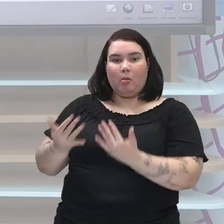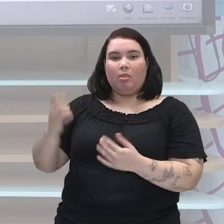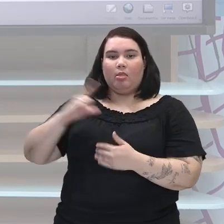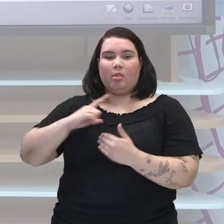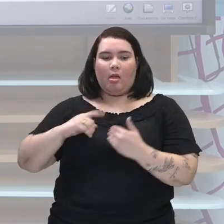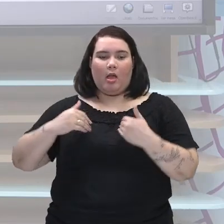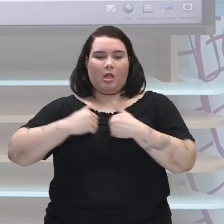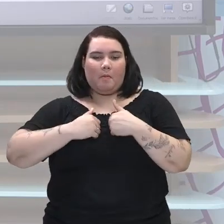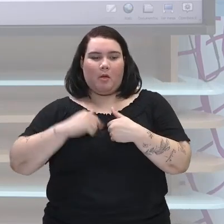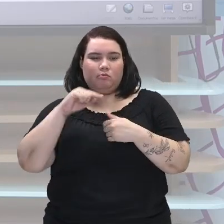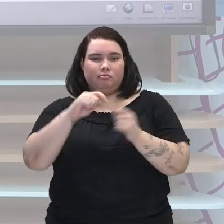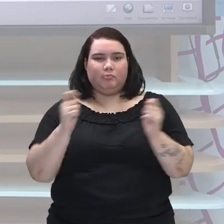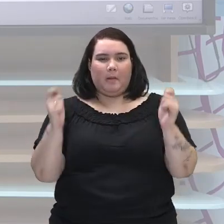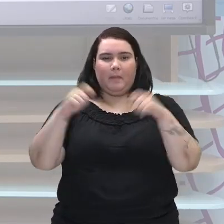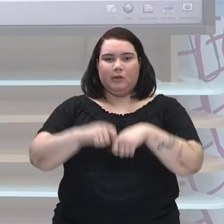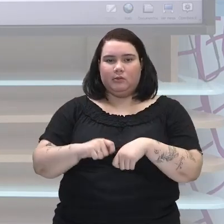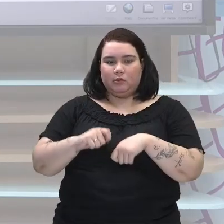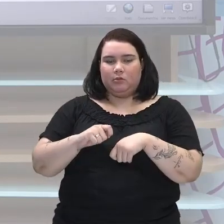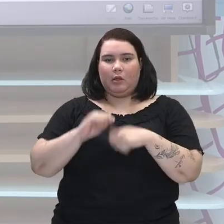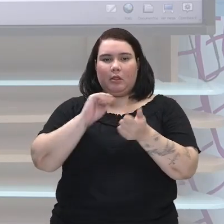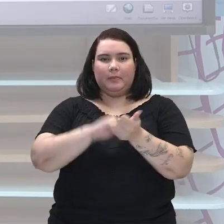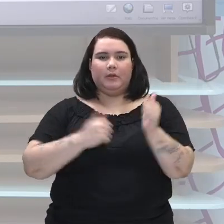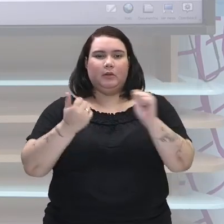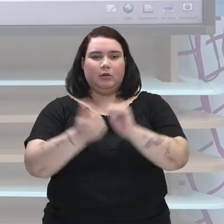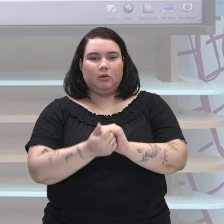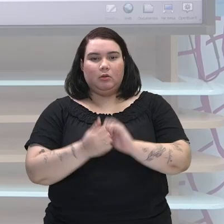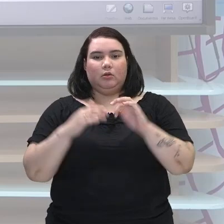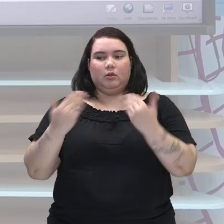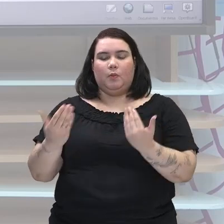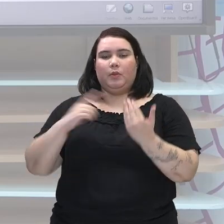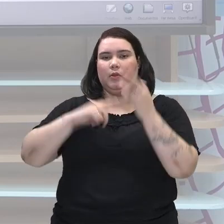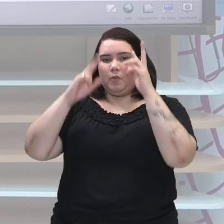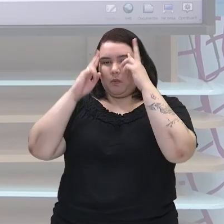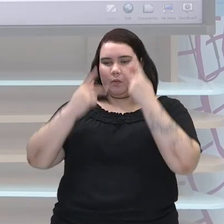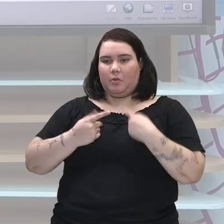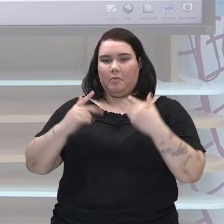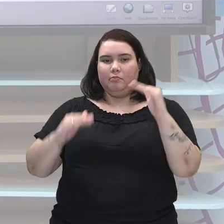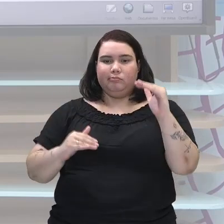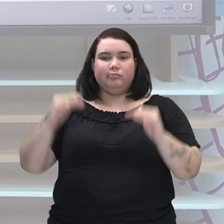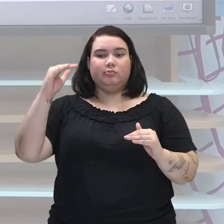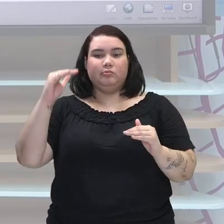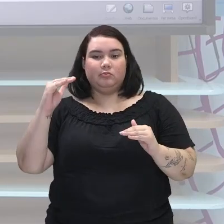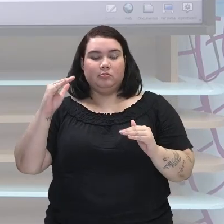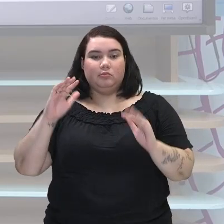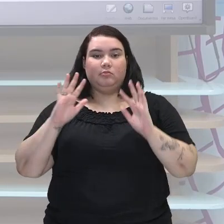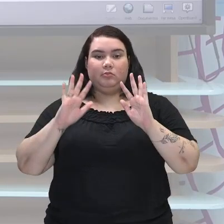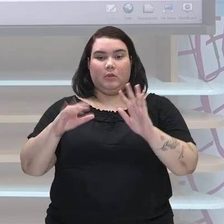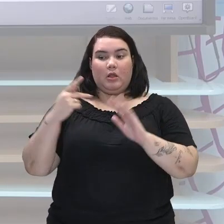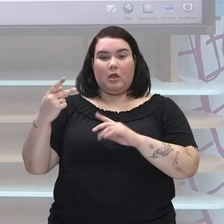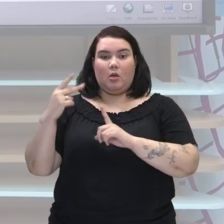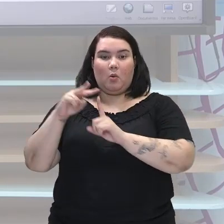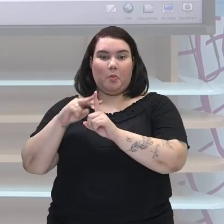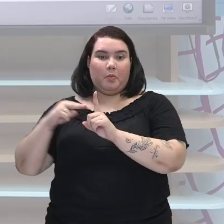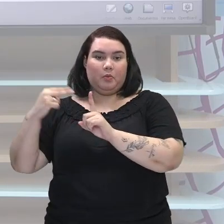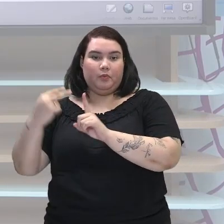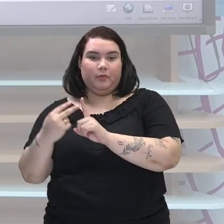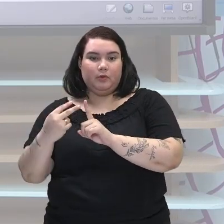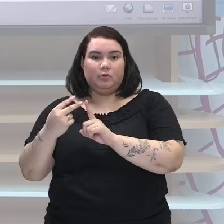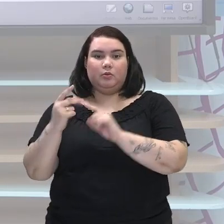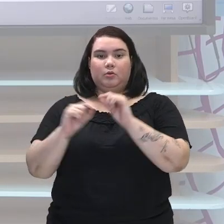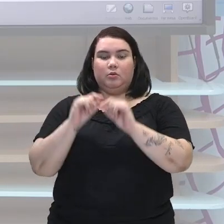animais mais aptos, então existem seres humanos melhores que os outros, dentro dessa visão que é uma